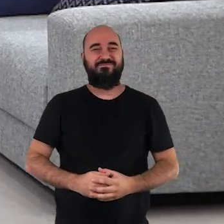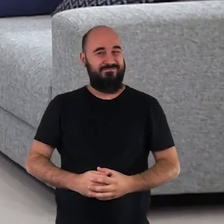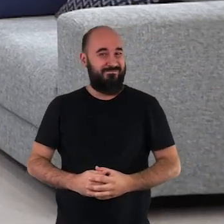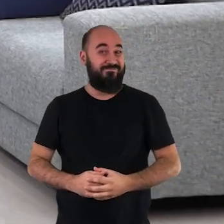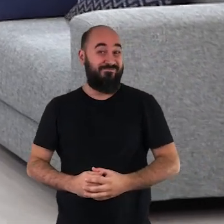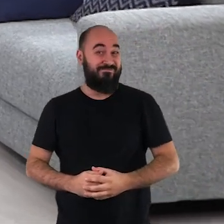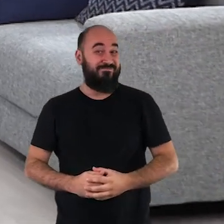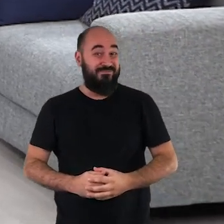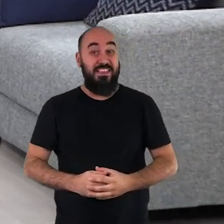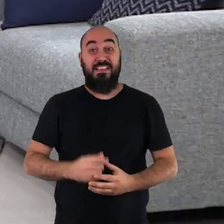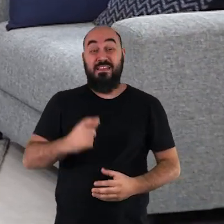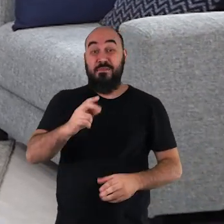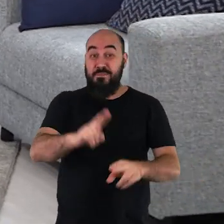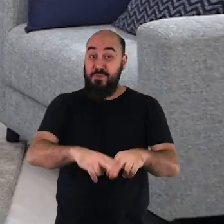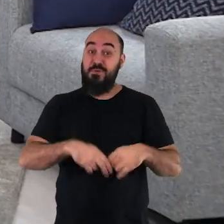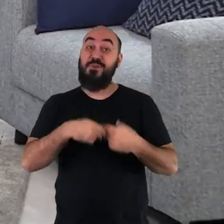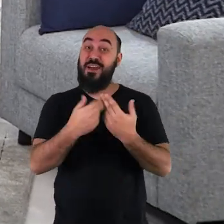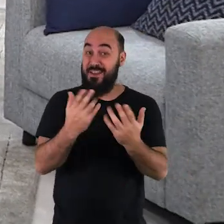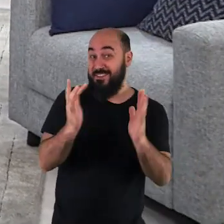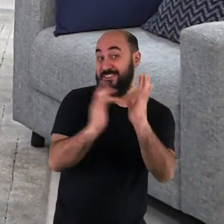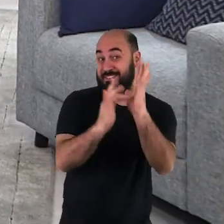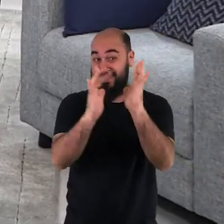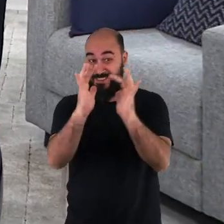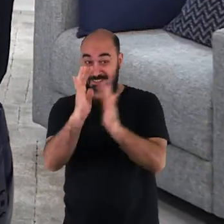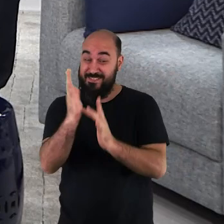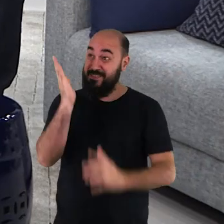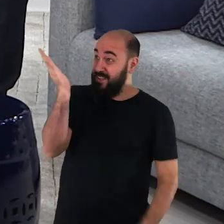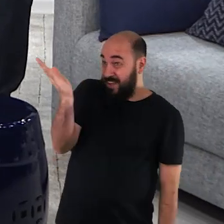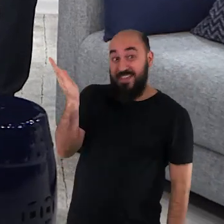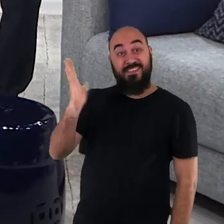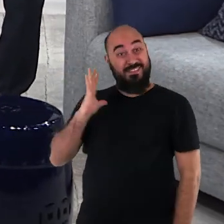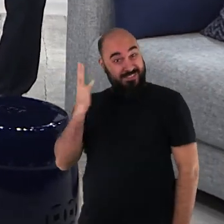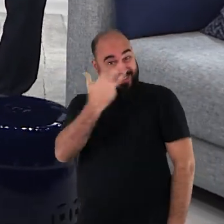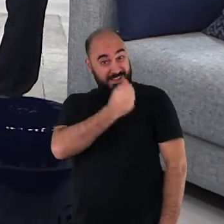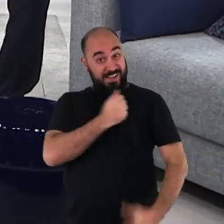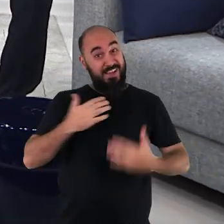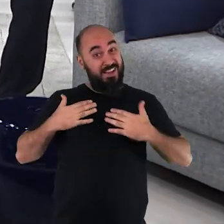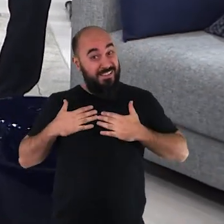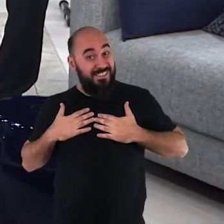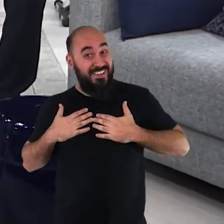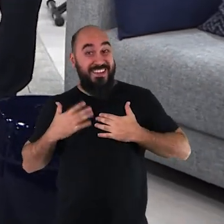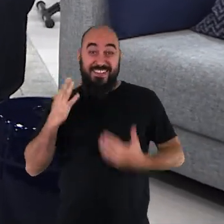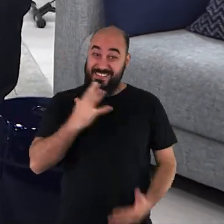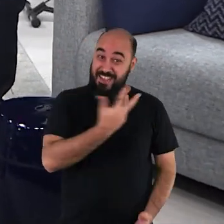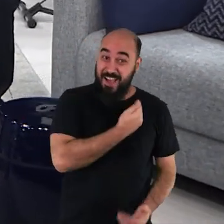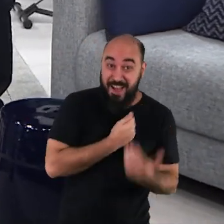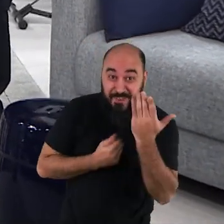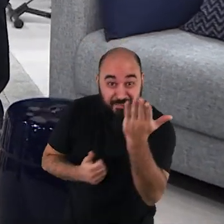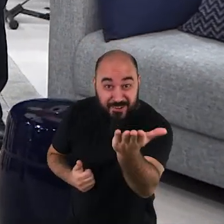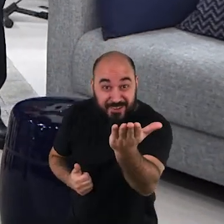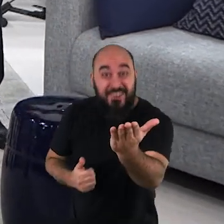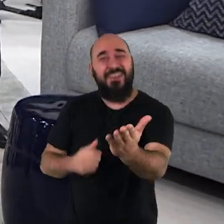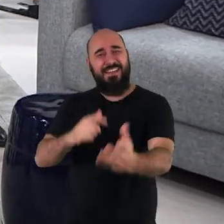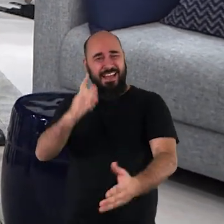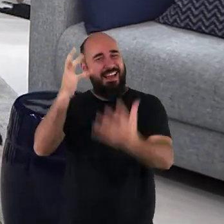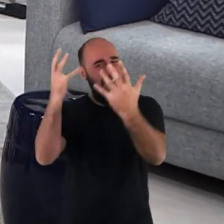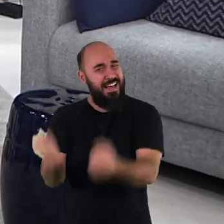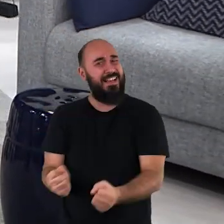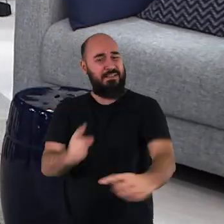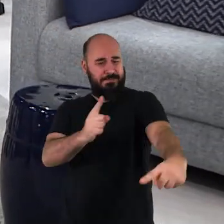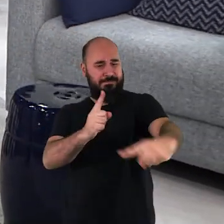Por Jesus, o Salvador, que por nós morreu na